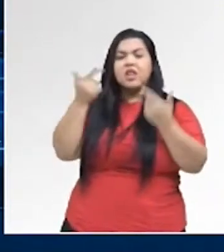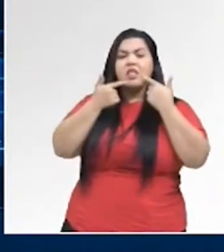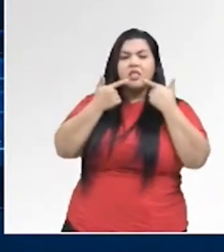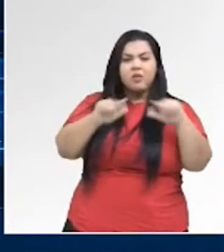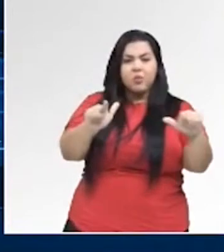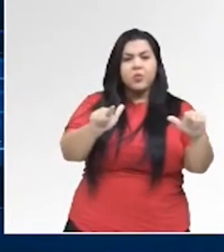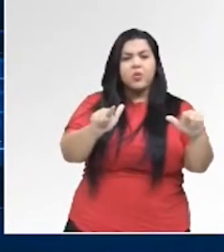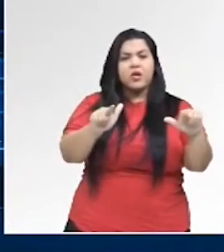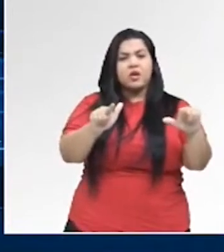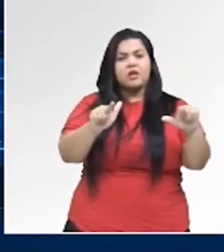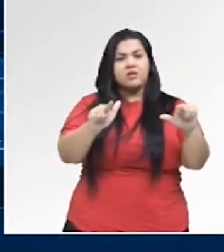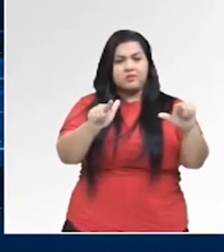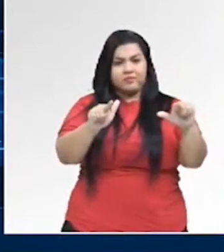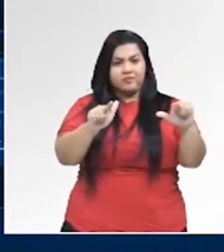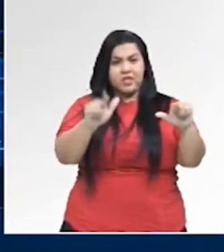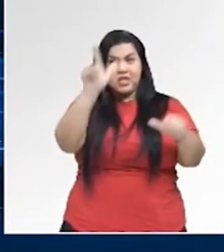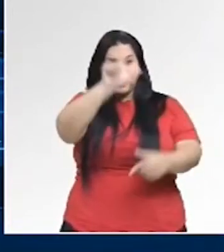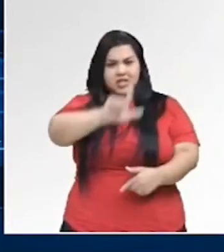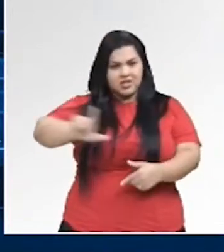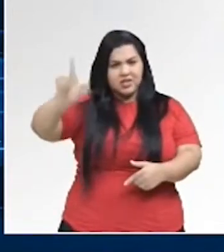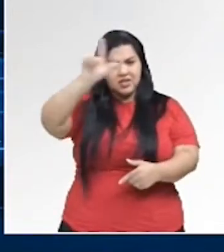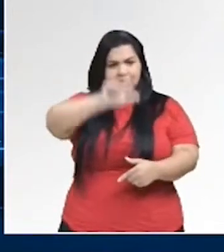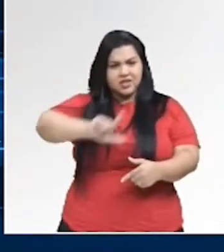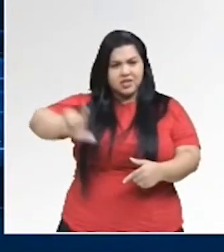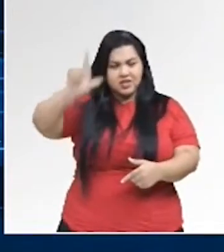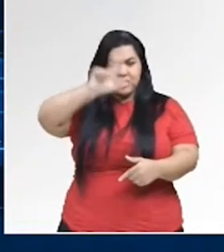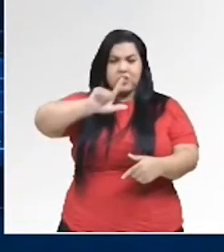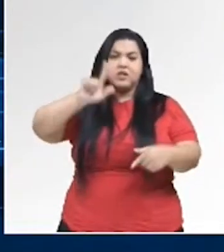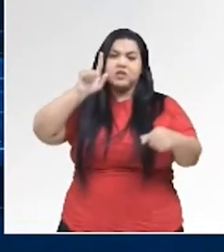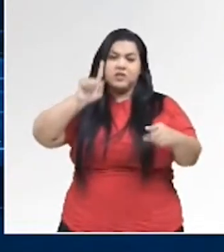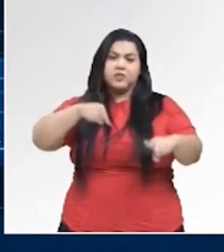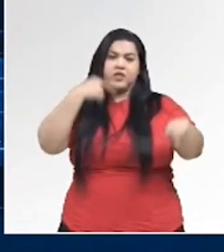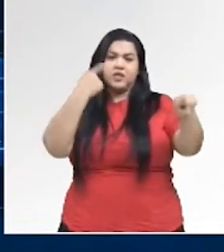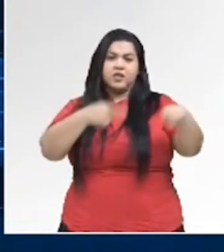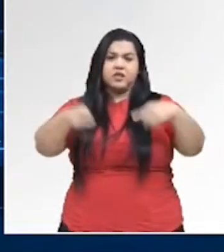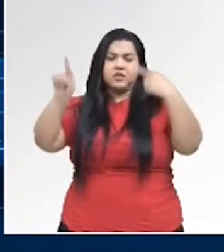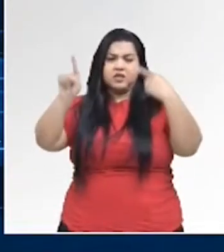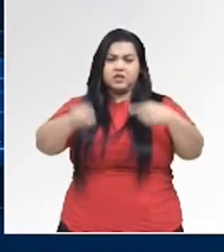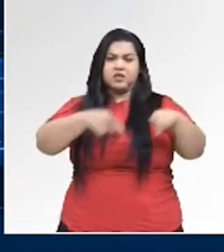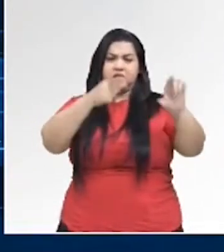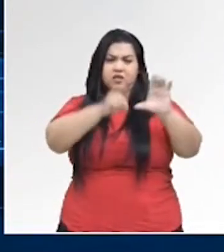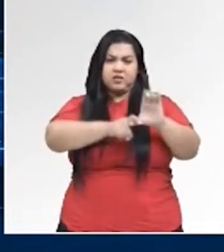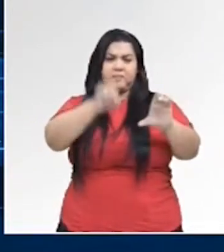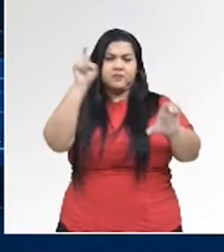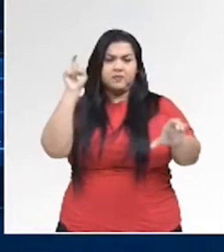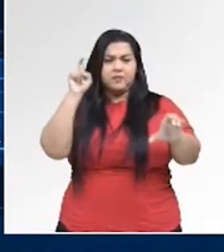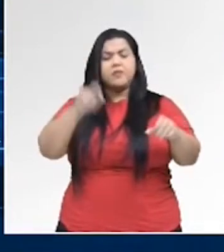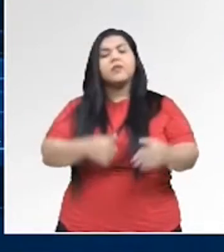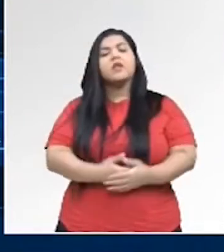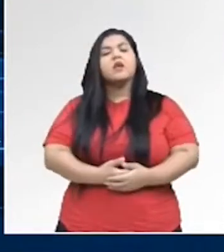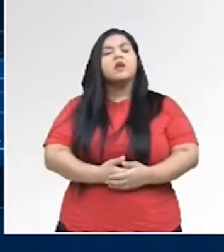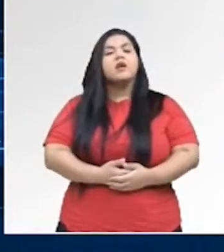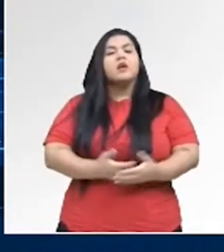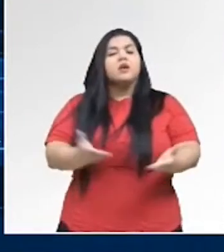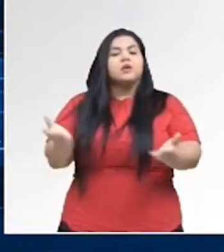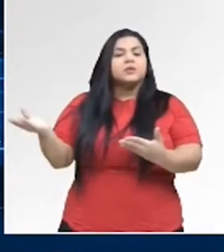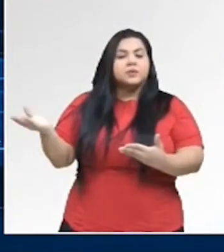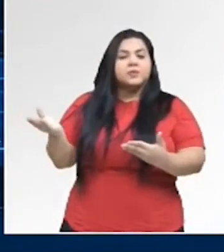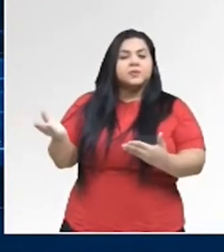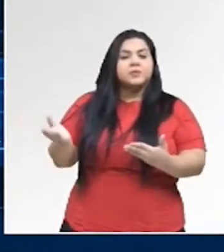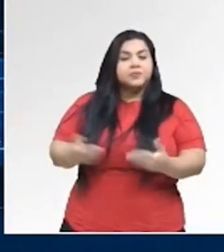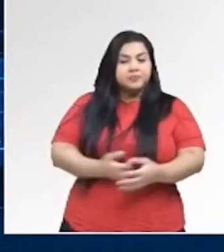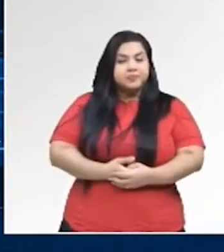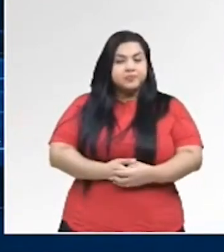linguagem literária, tá certo? Do hino da proclamação da independência. Os grilhões que nos forjava